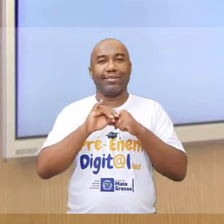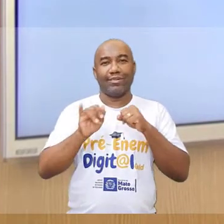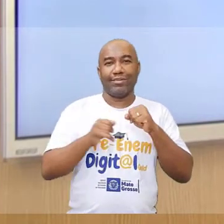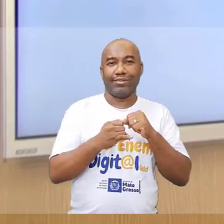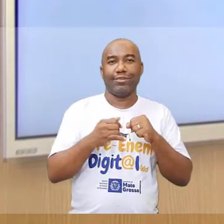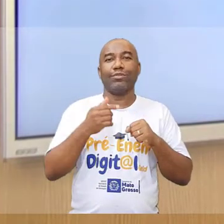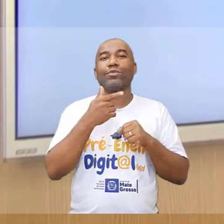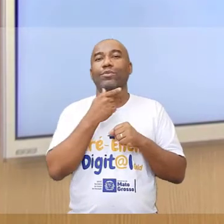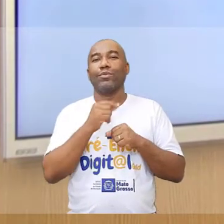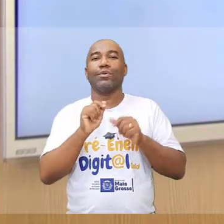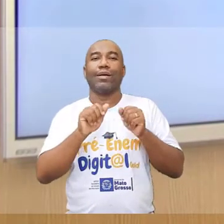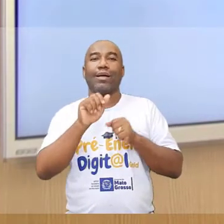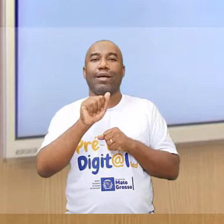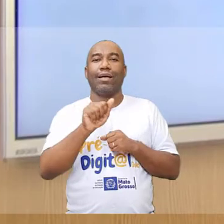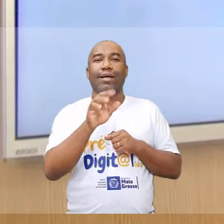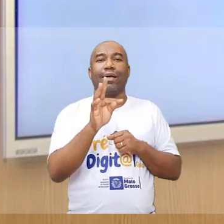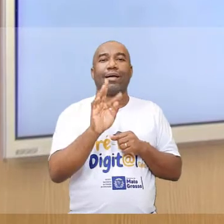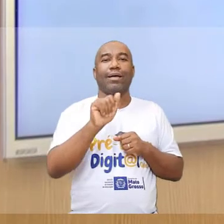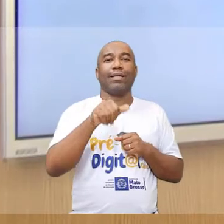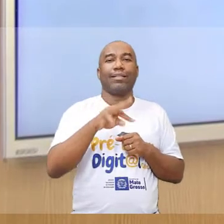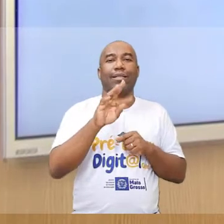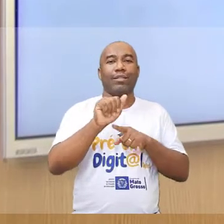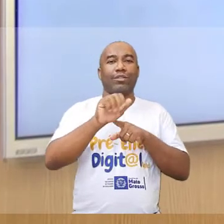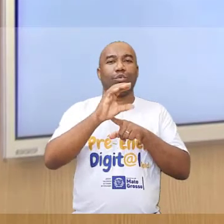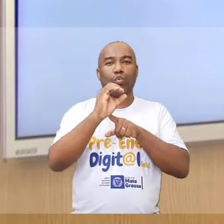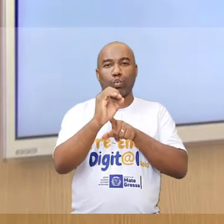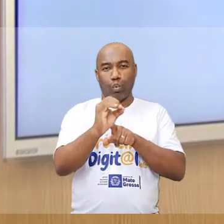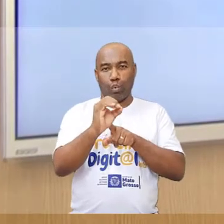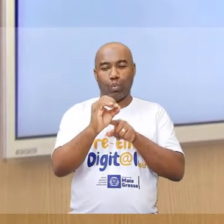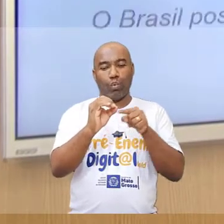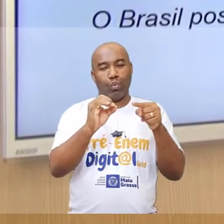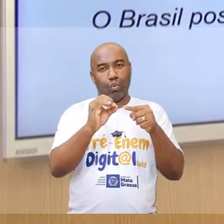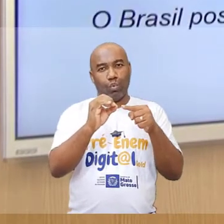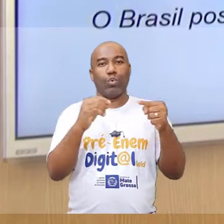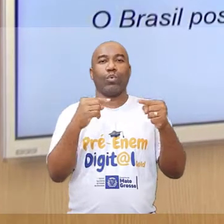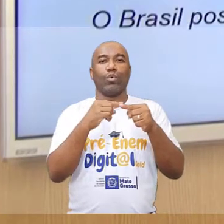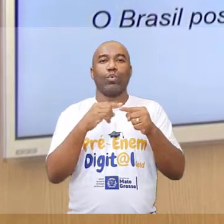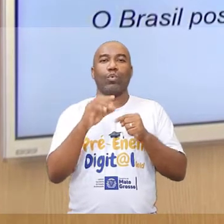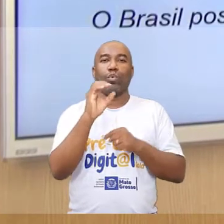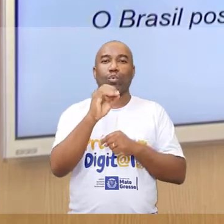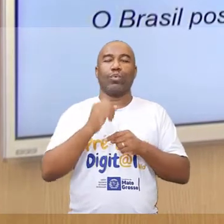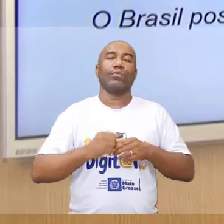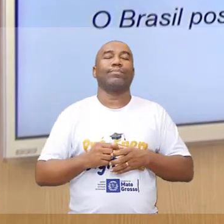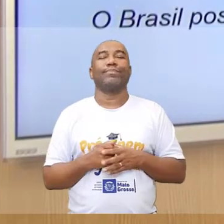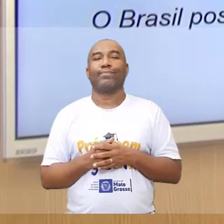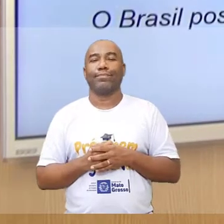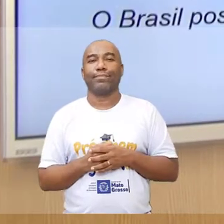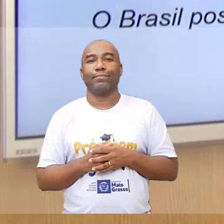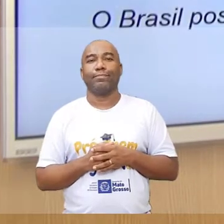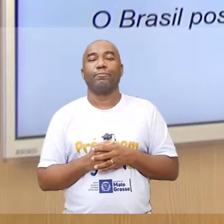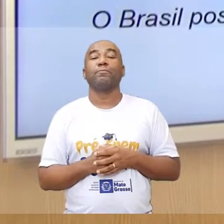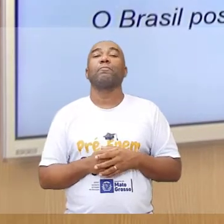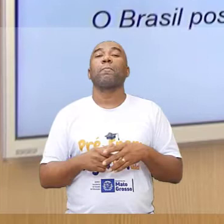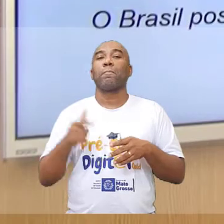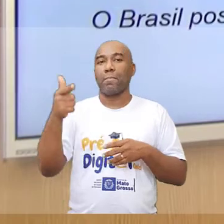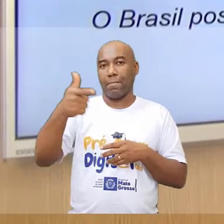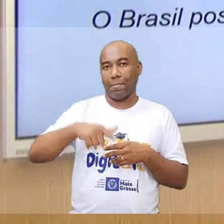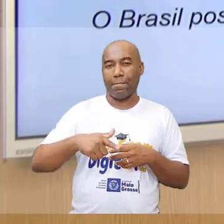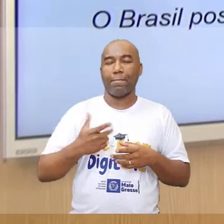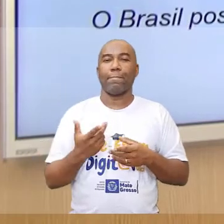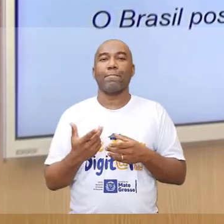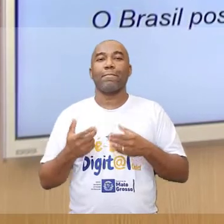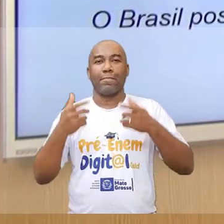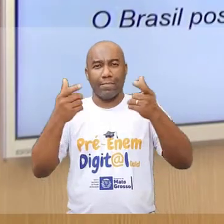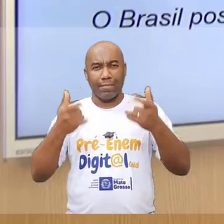está atento. Esta é a nossa regra geral da concordância nominal. Em casos, né? Aí